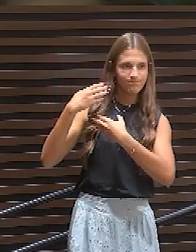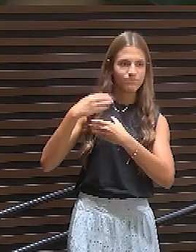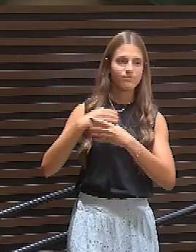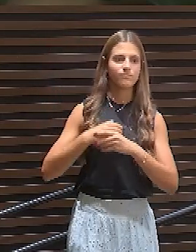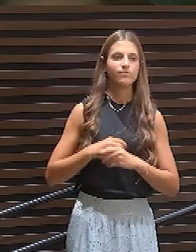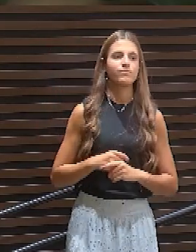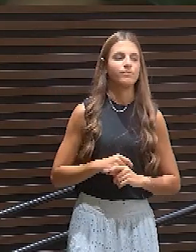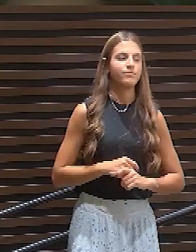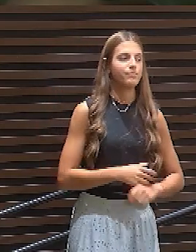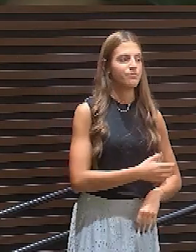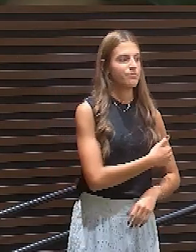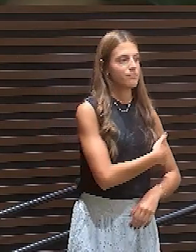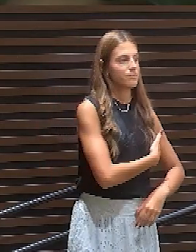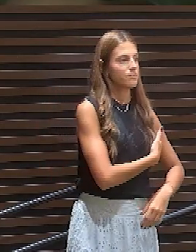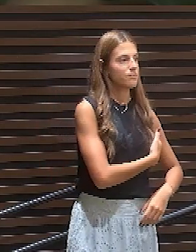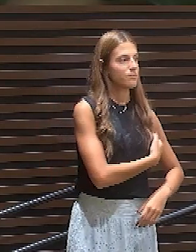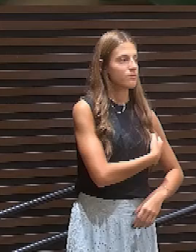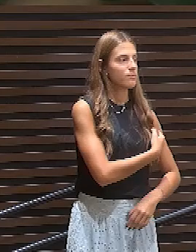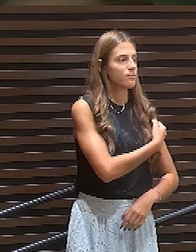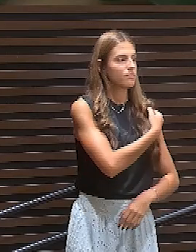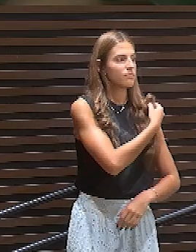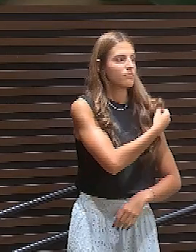por Deus.